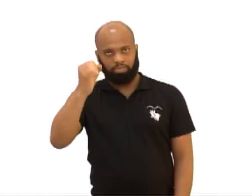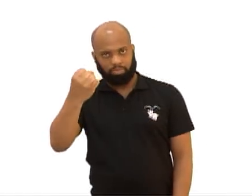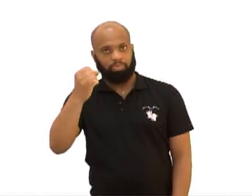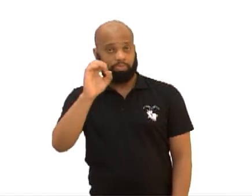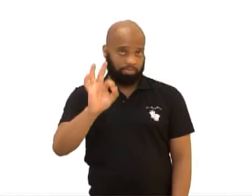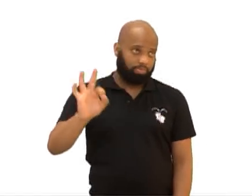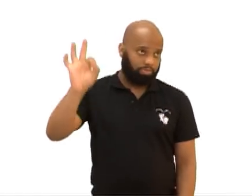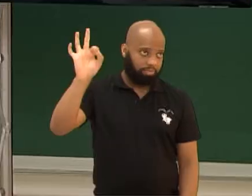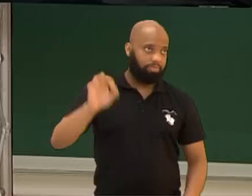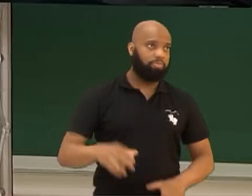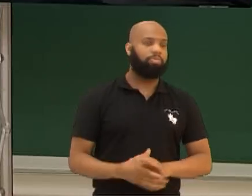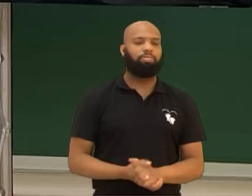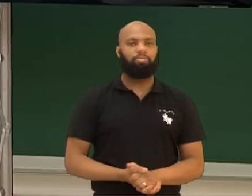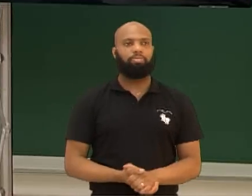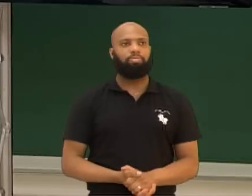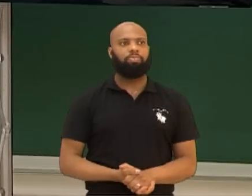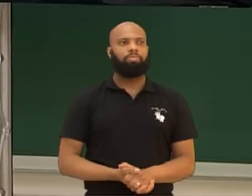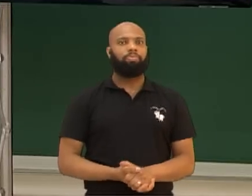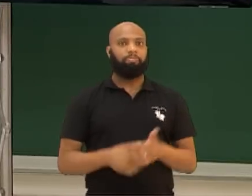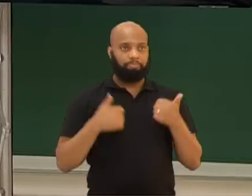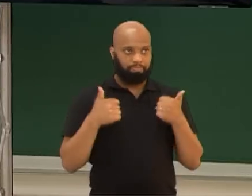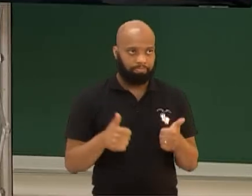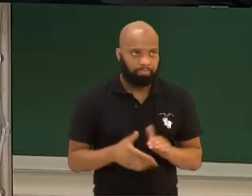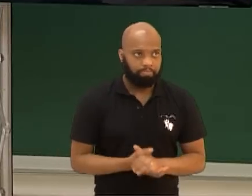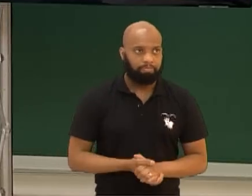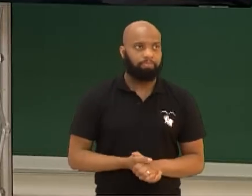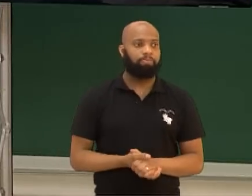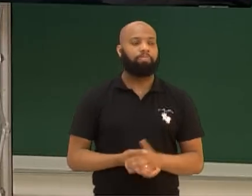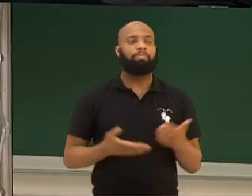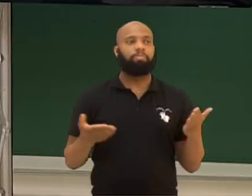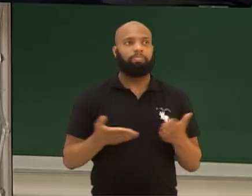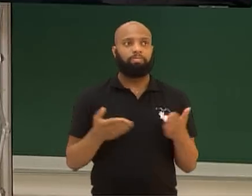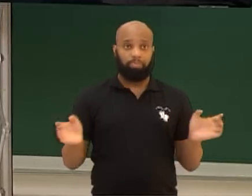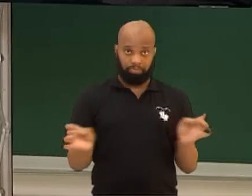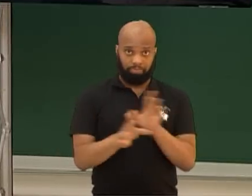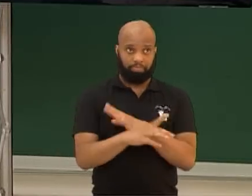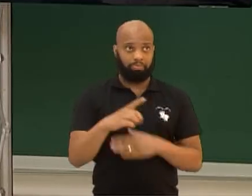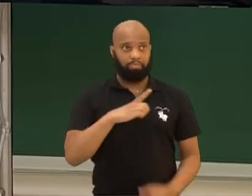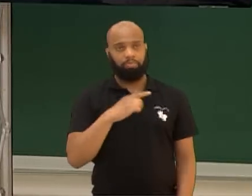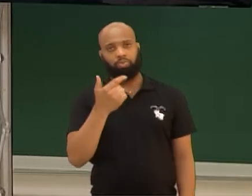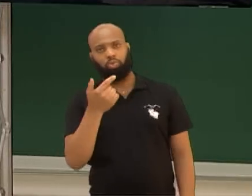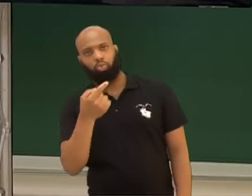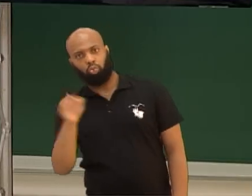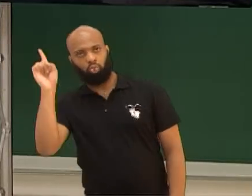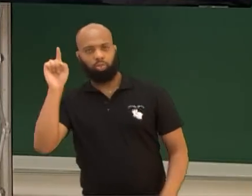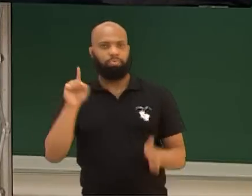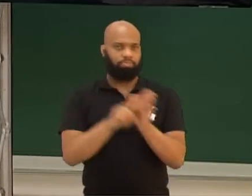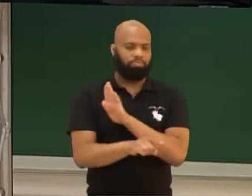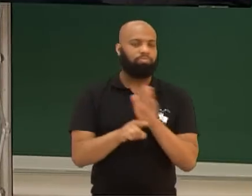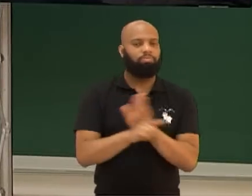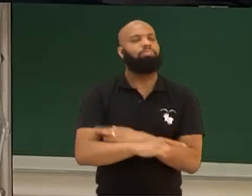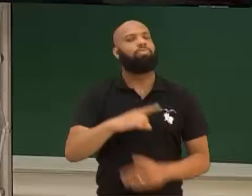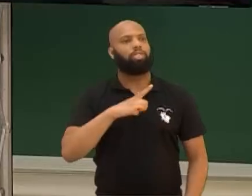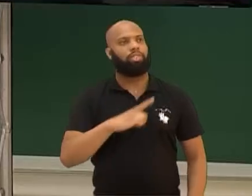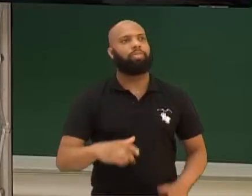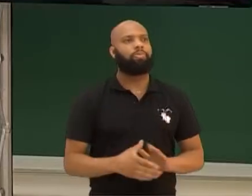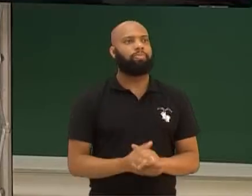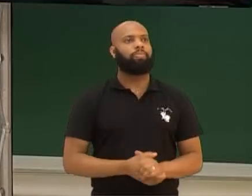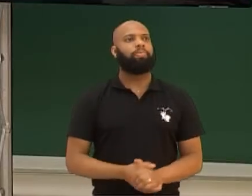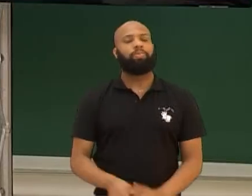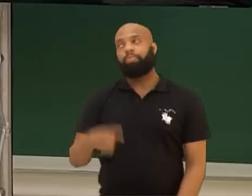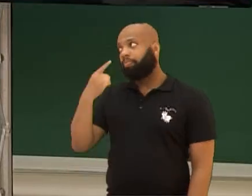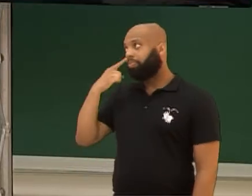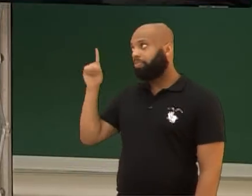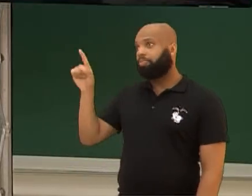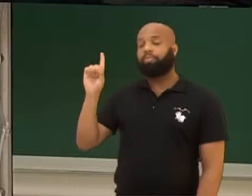mede 108 graus. Tudo bem? E para encerrar, um último exercício aqui para vocês. Esse